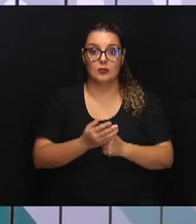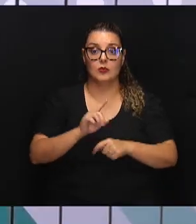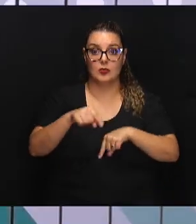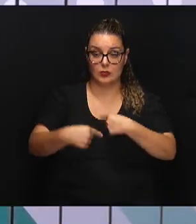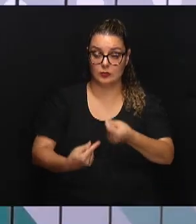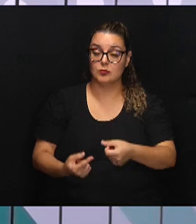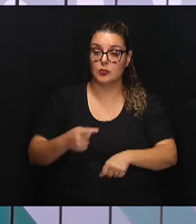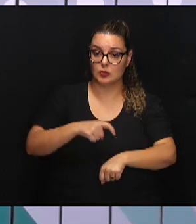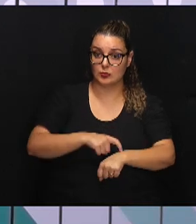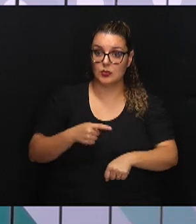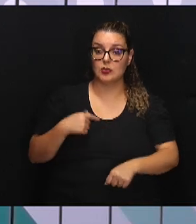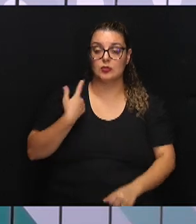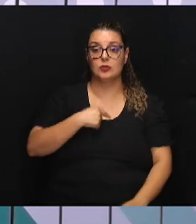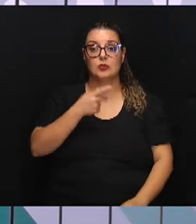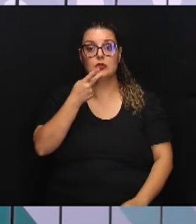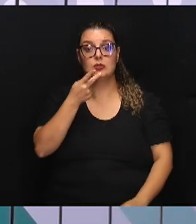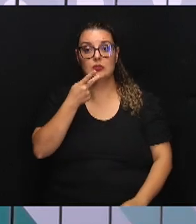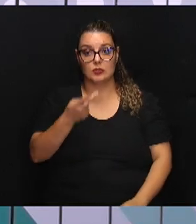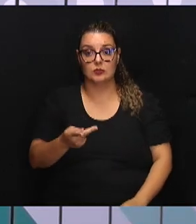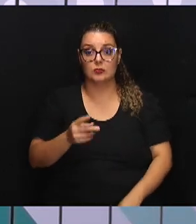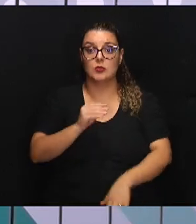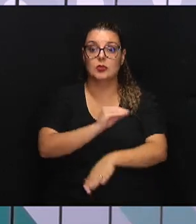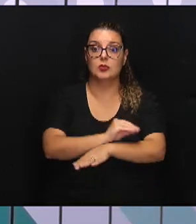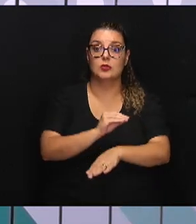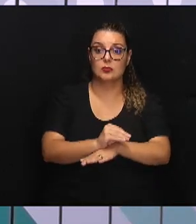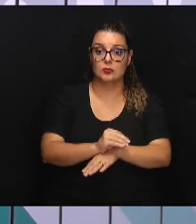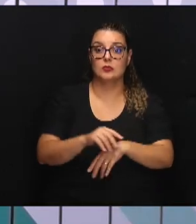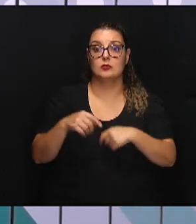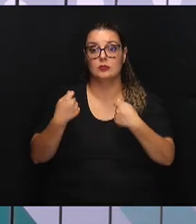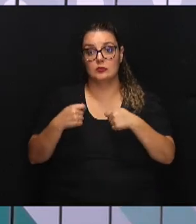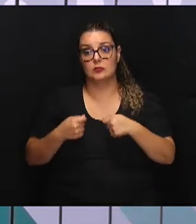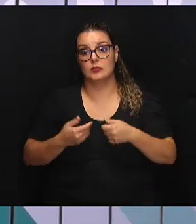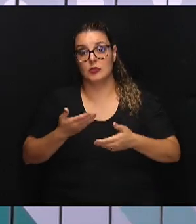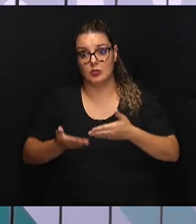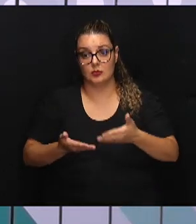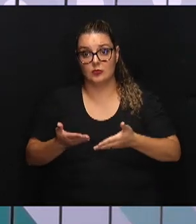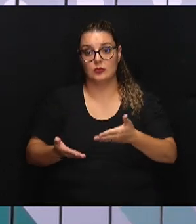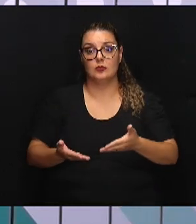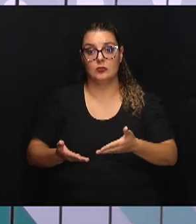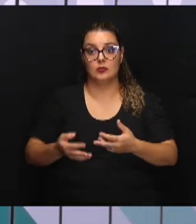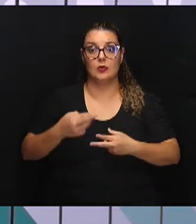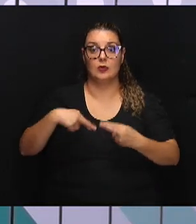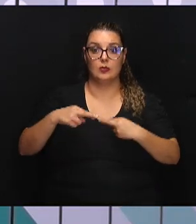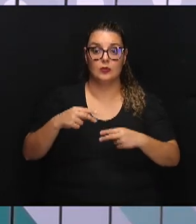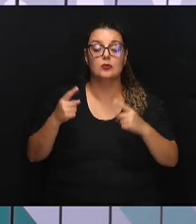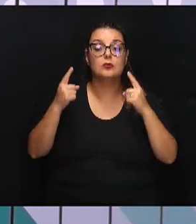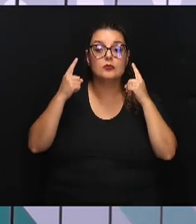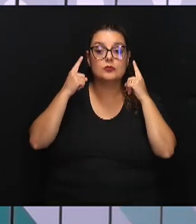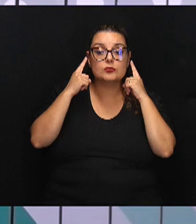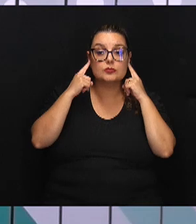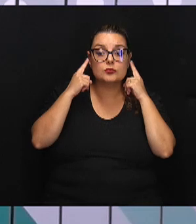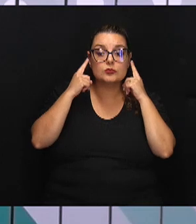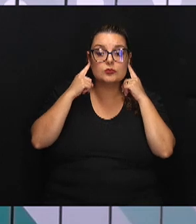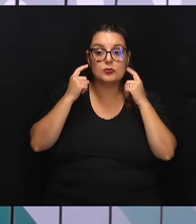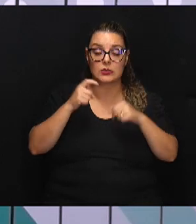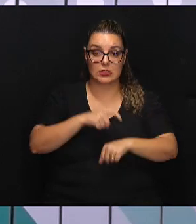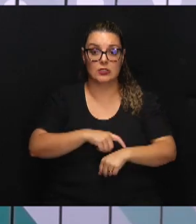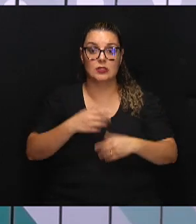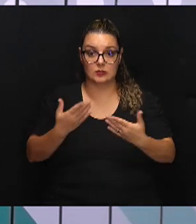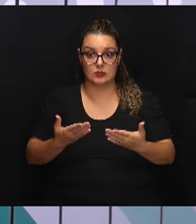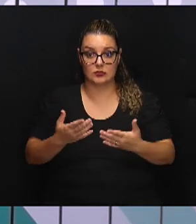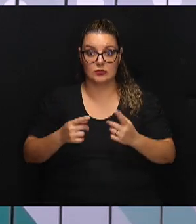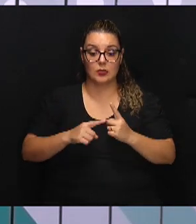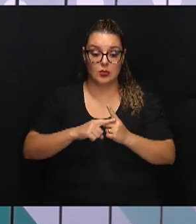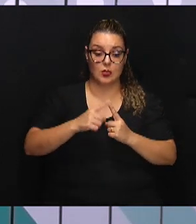próximo bloco nós vamos falar sobre os cuidados que devem ser tomados com relação aos ouvidos nessa época de